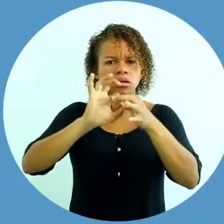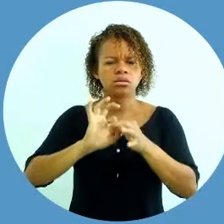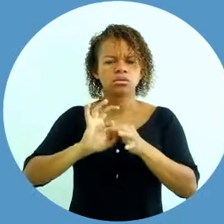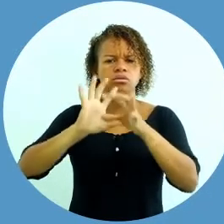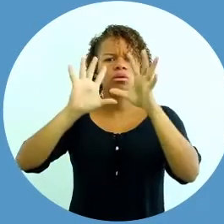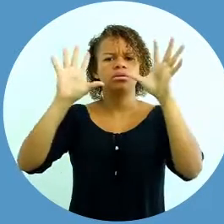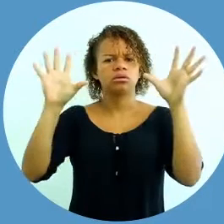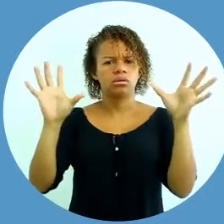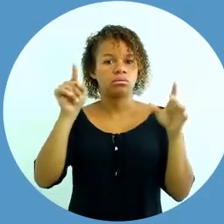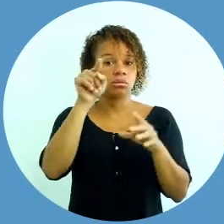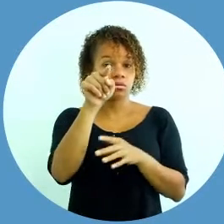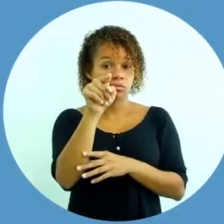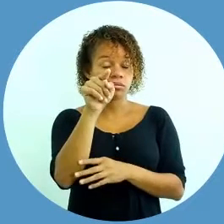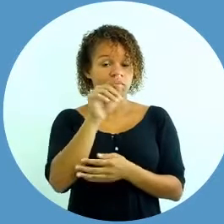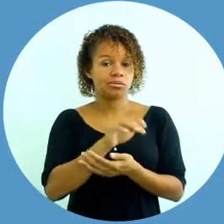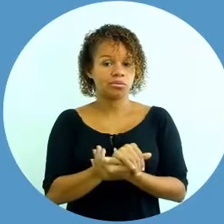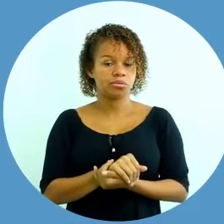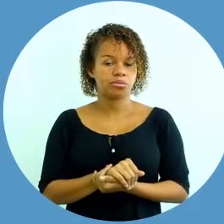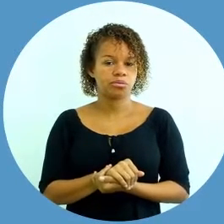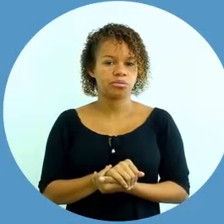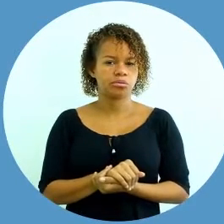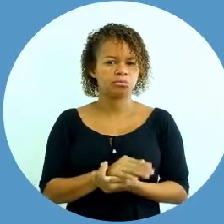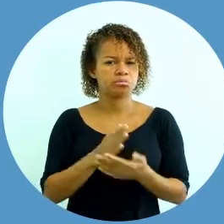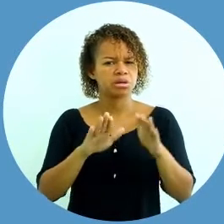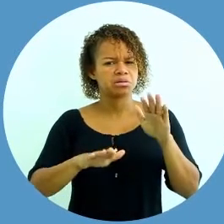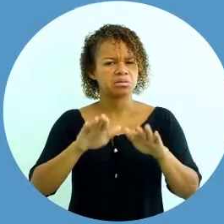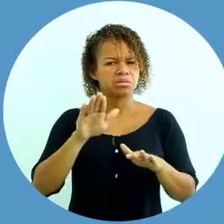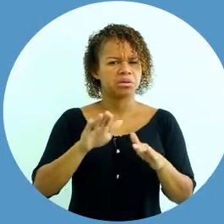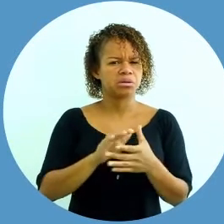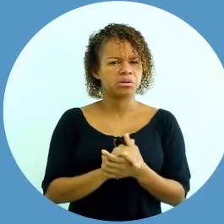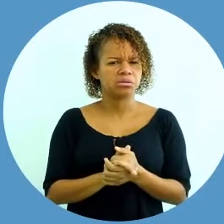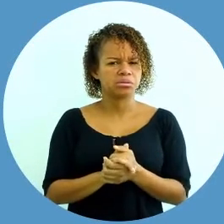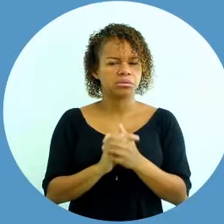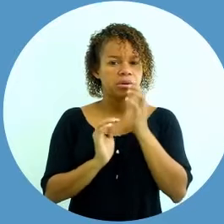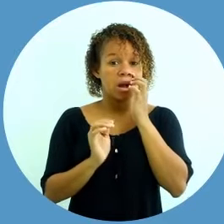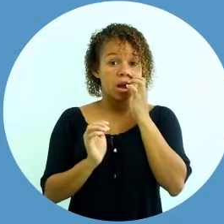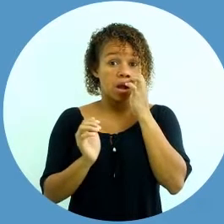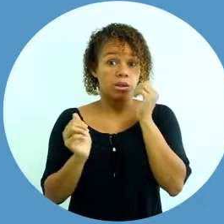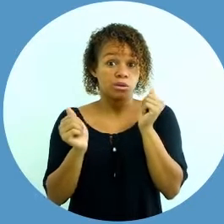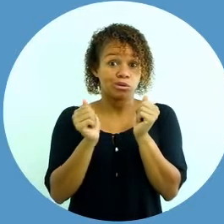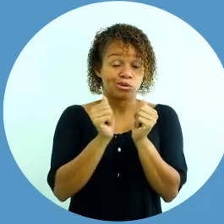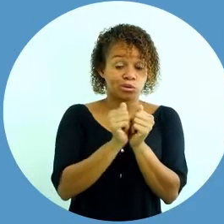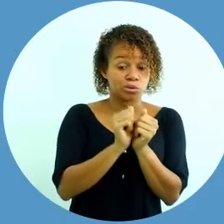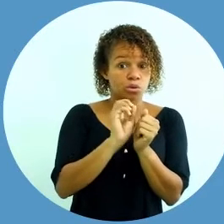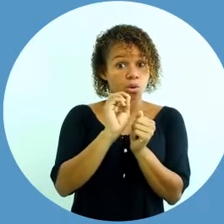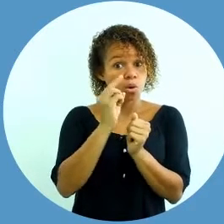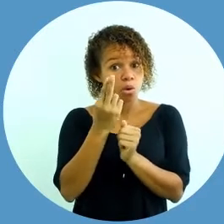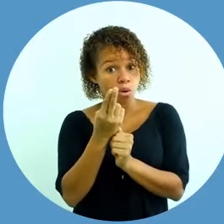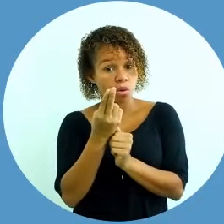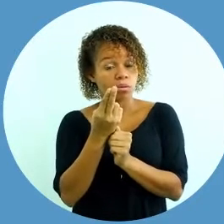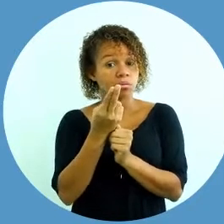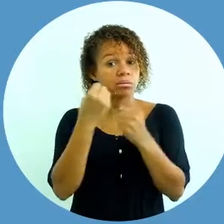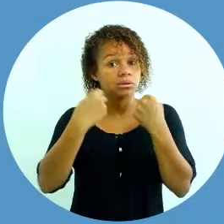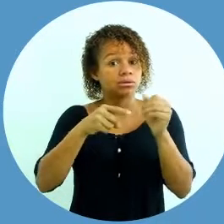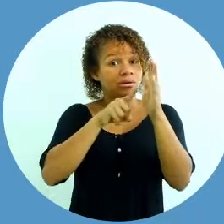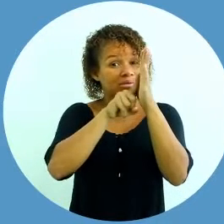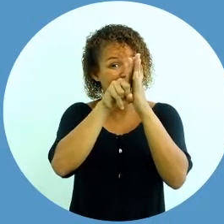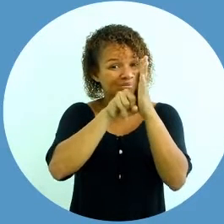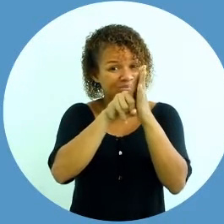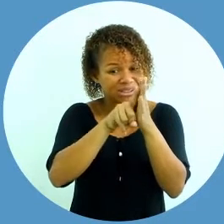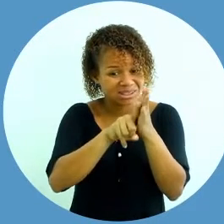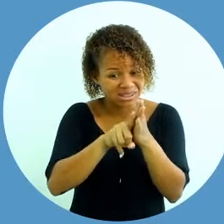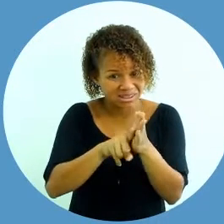estar disponível para você proximamente, ou você necessitará fazer